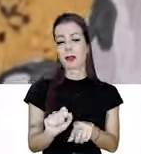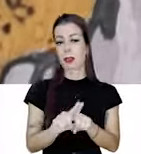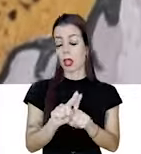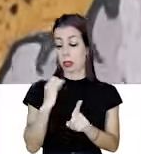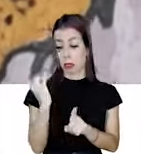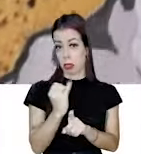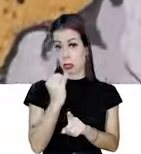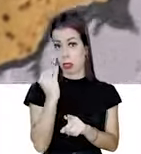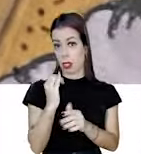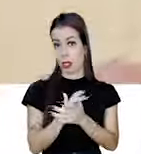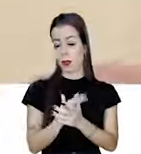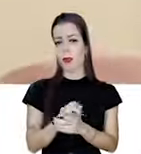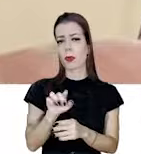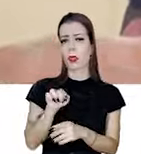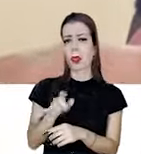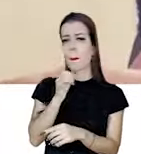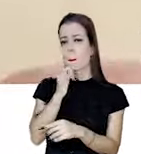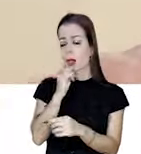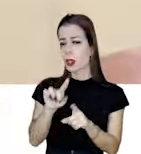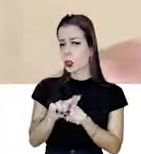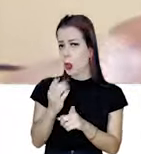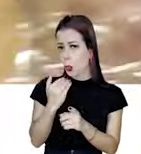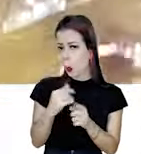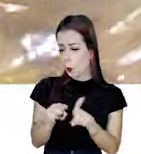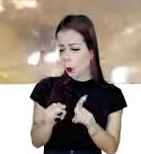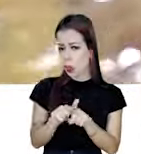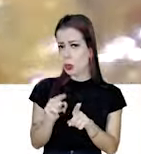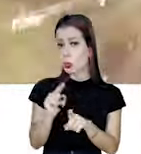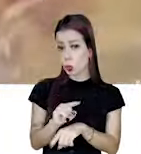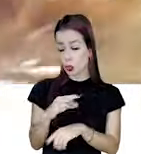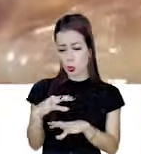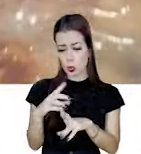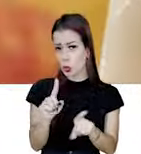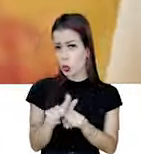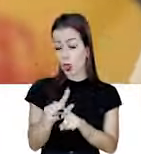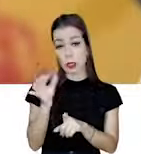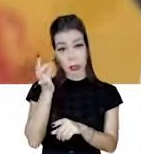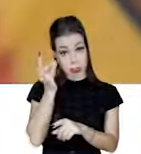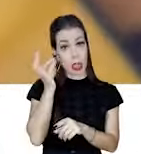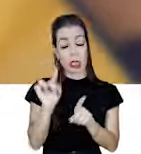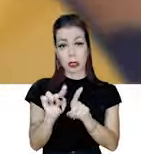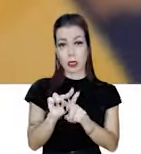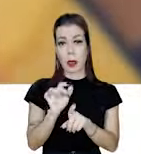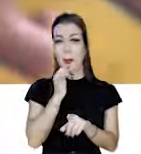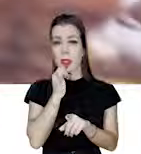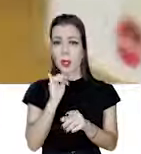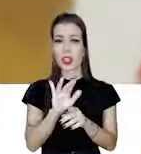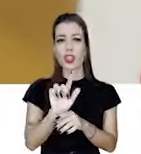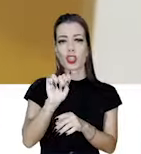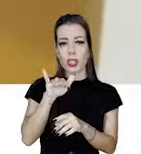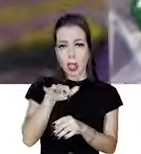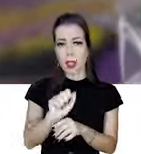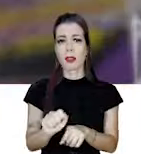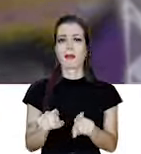Helena Meirelles, uma violeira do Mato Grossense. O produto principal é o mandu, é um bolinho japonês e feijão, muito consumido entre os orientais.